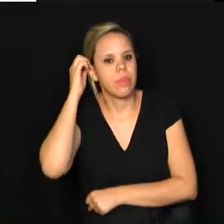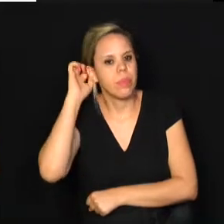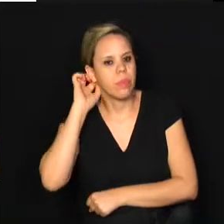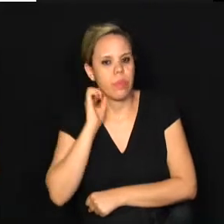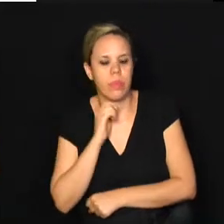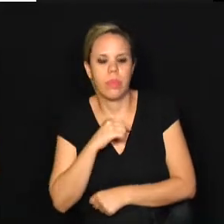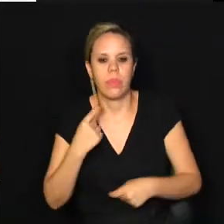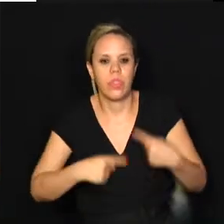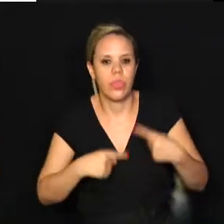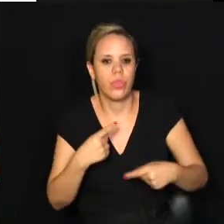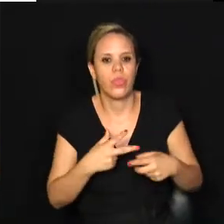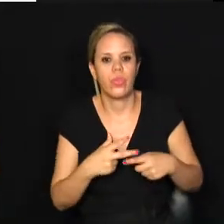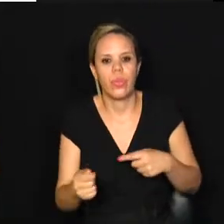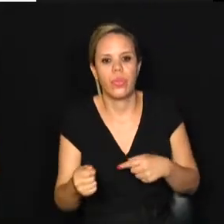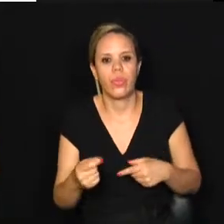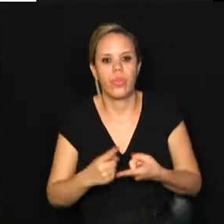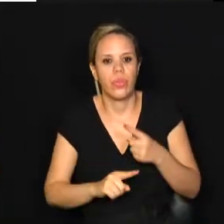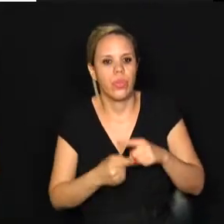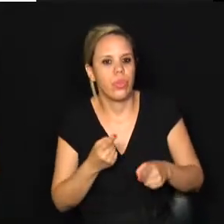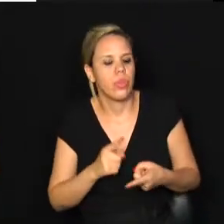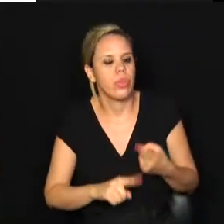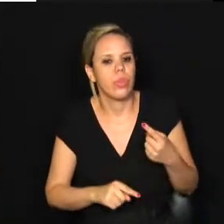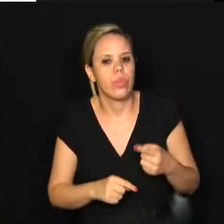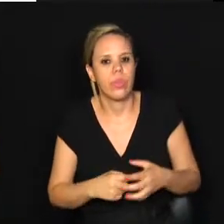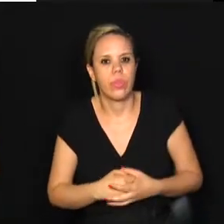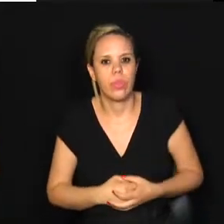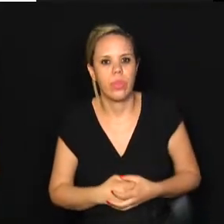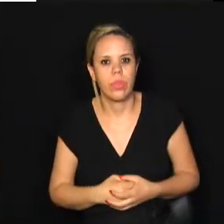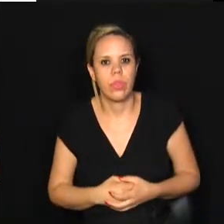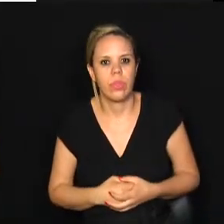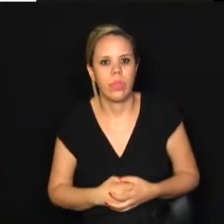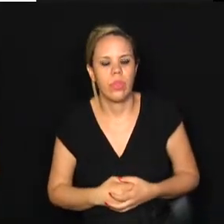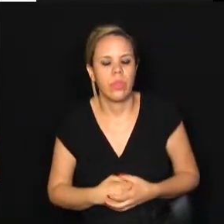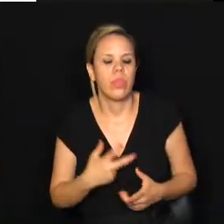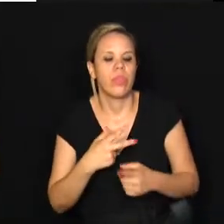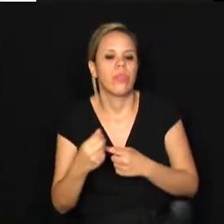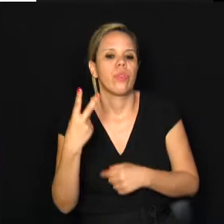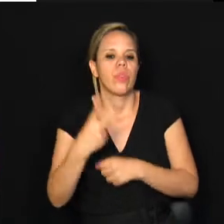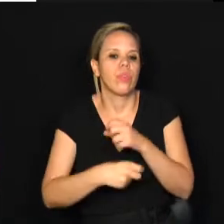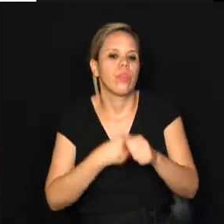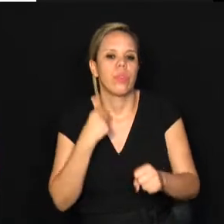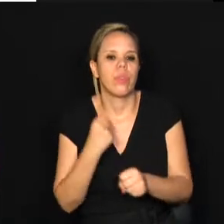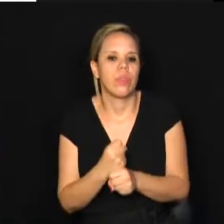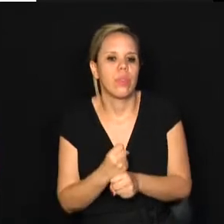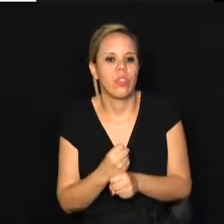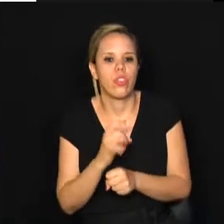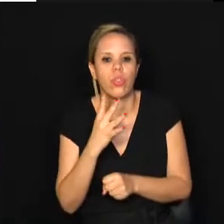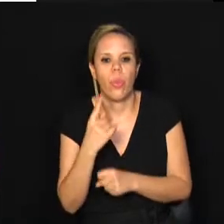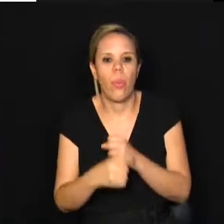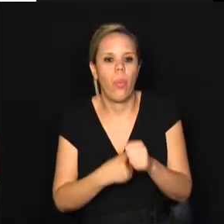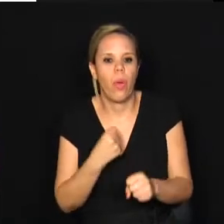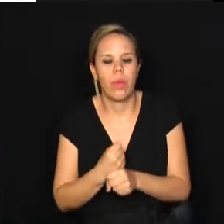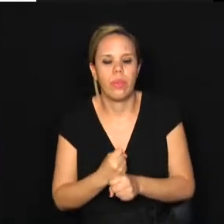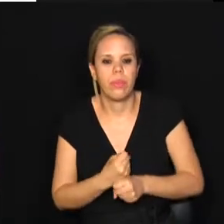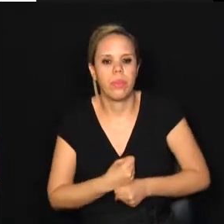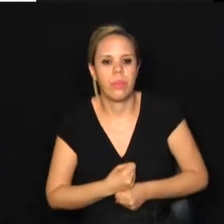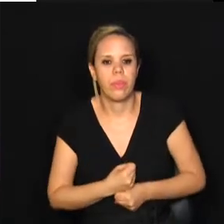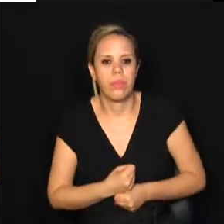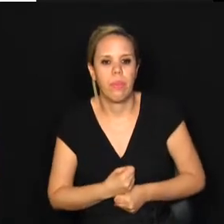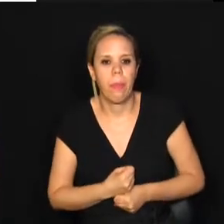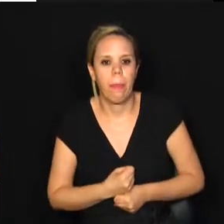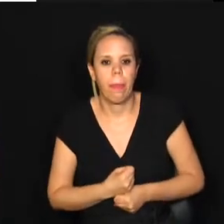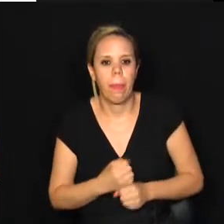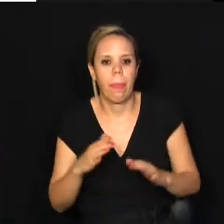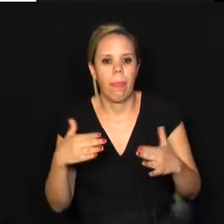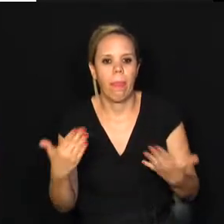questionando a validade do acordo, dizendo que o acordo não poderia valer por 2 anos, que ele teria que valer apenas por 1 ano. Aí, quando